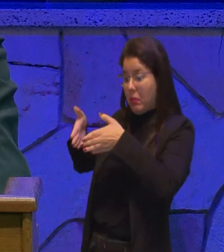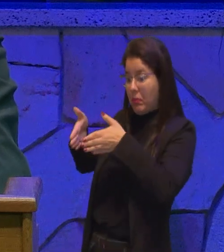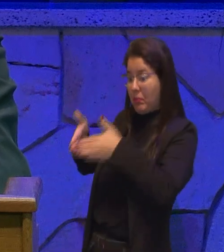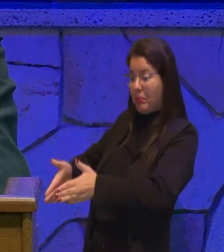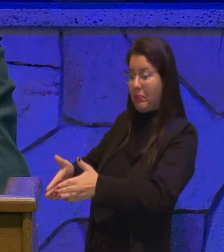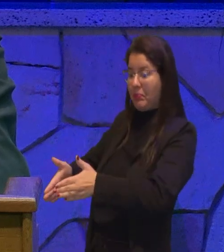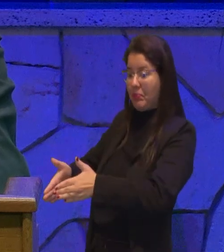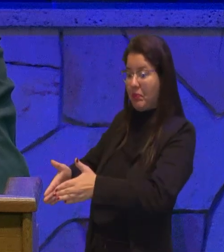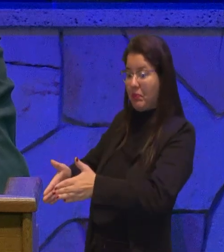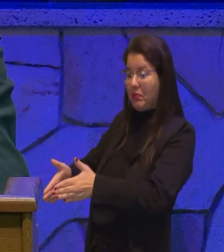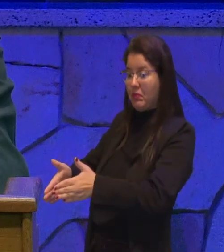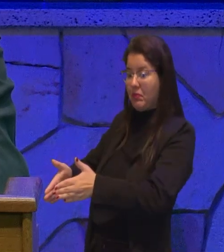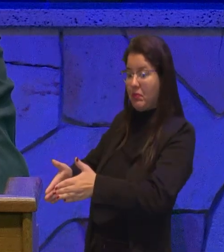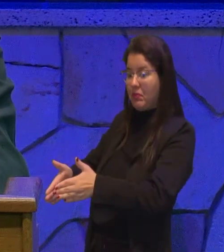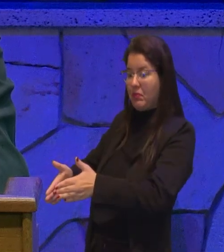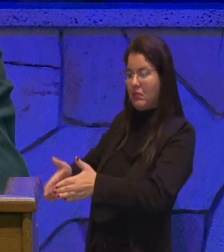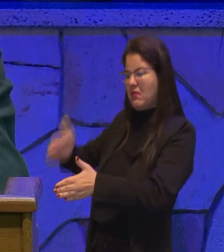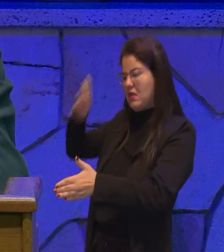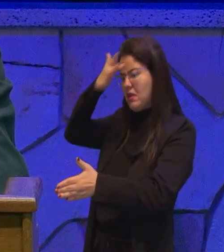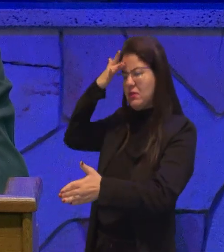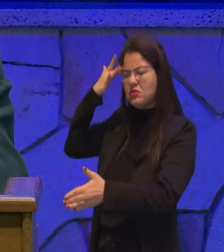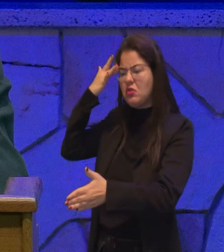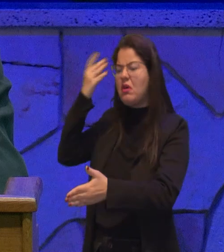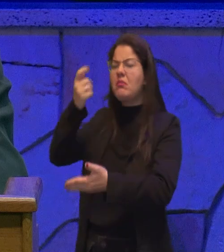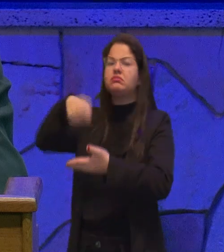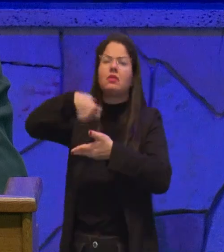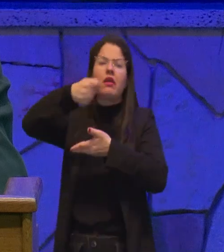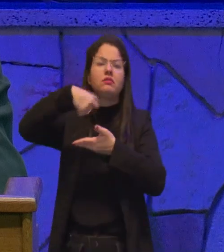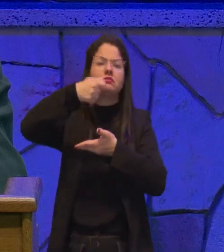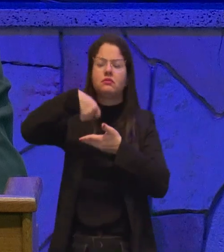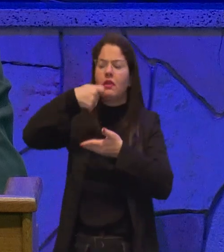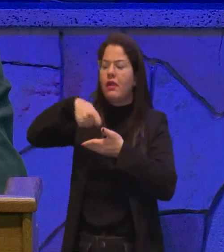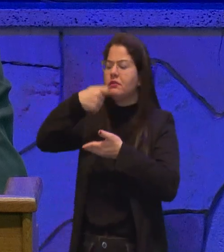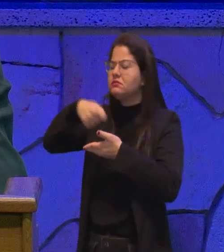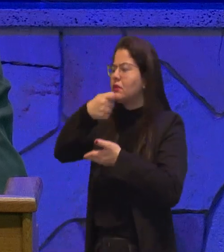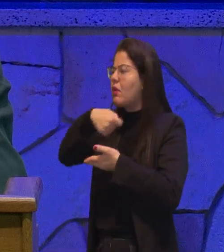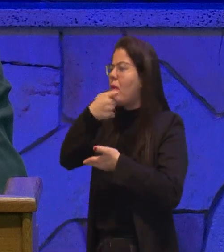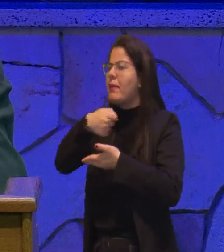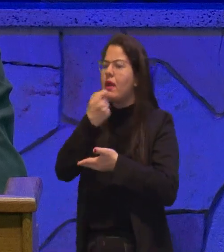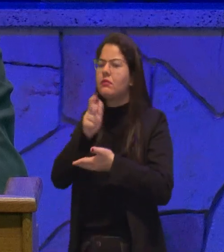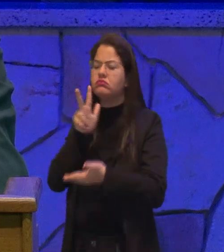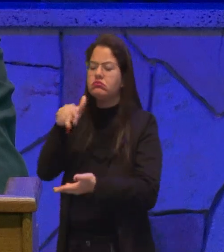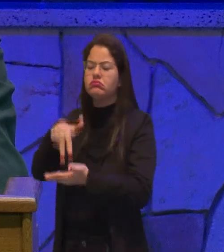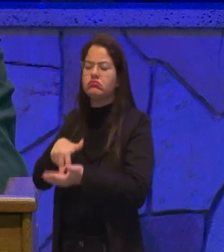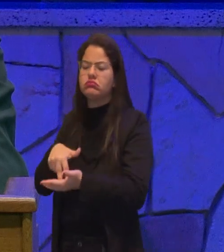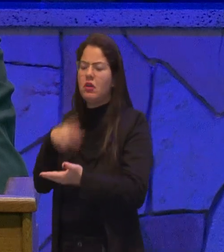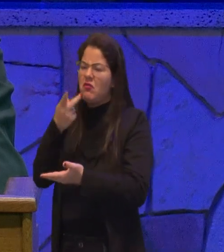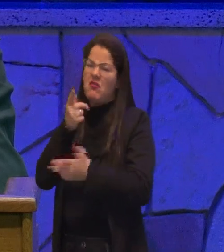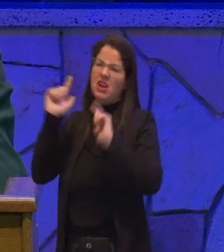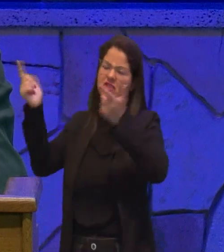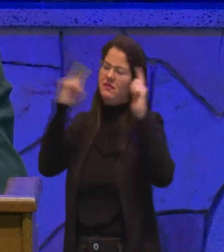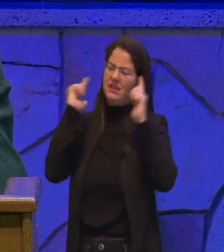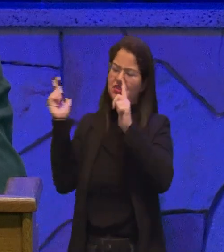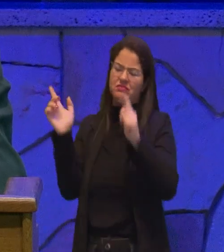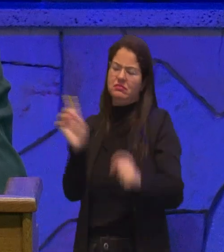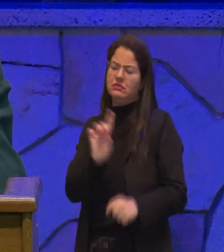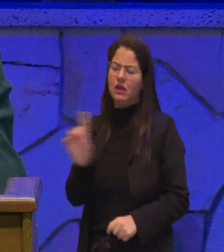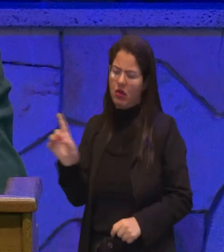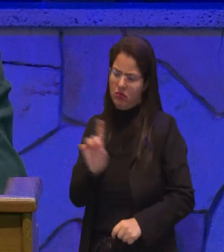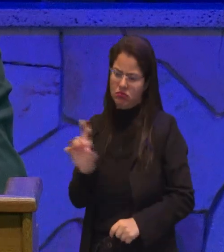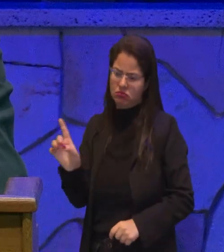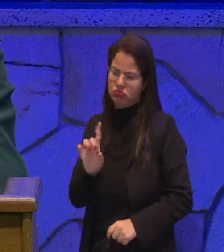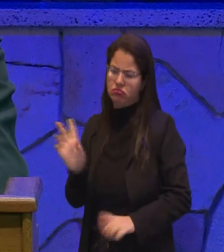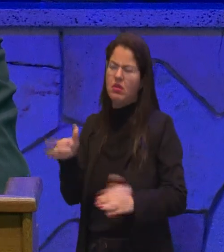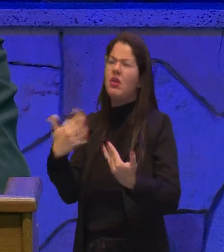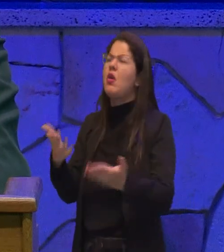do referido lá, e o povo comendo. E o povo, não vou dizer se divertindo. E aí